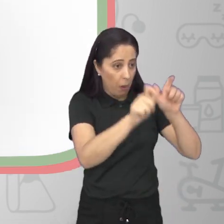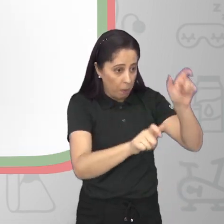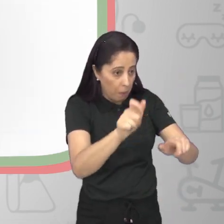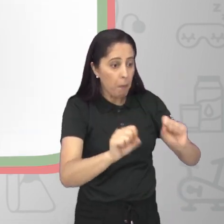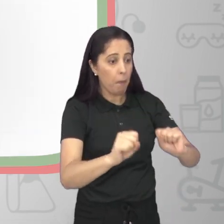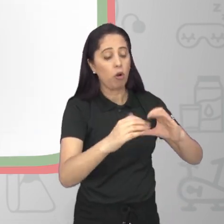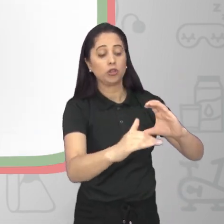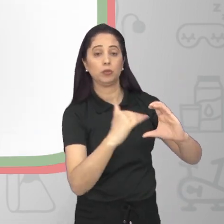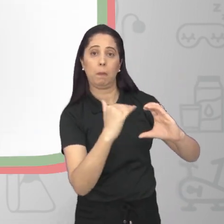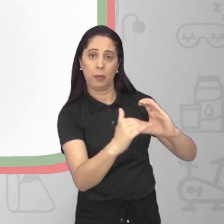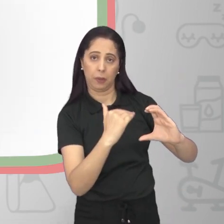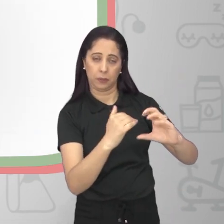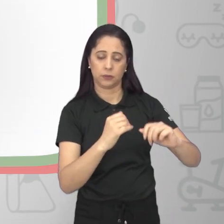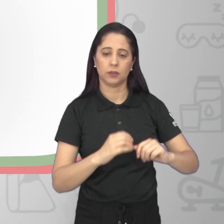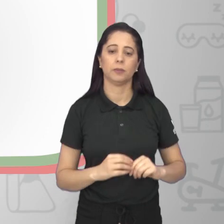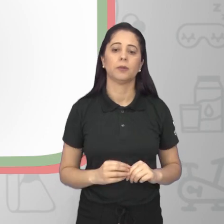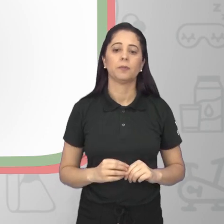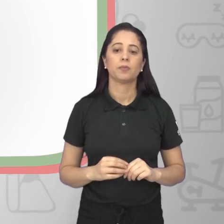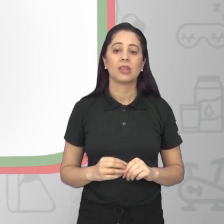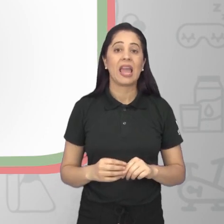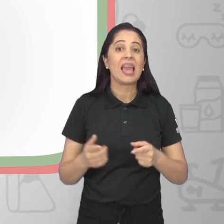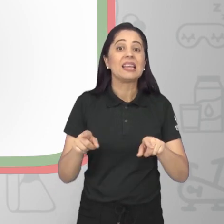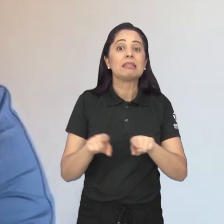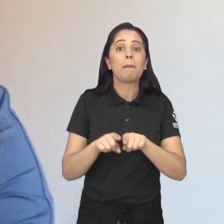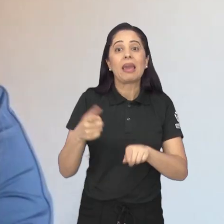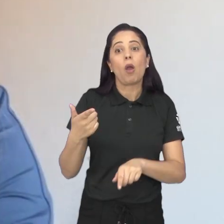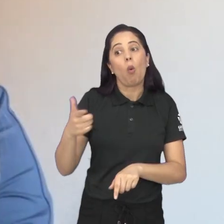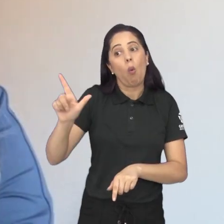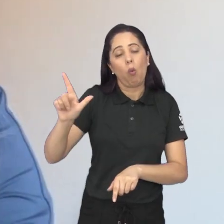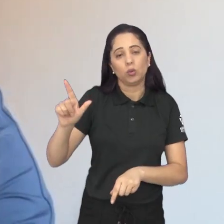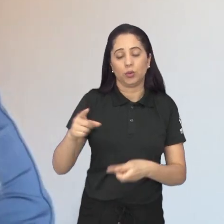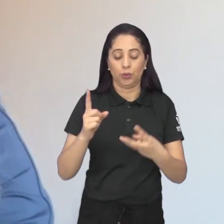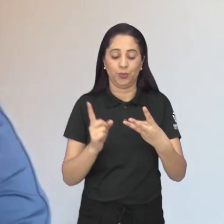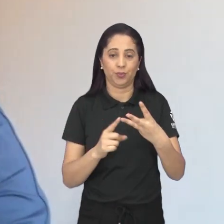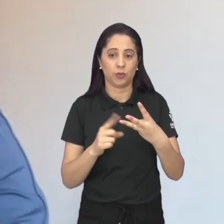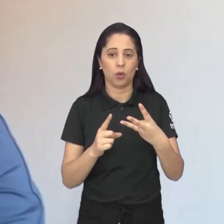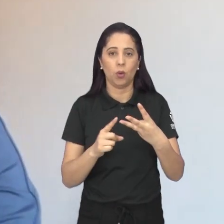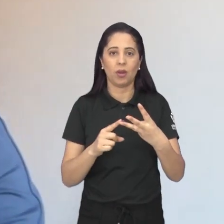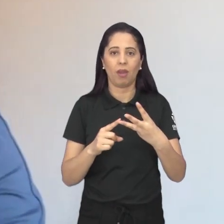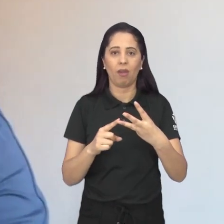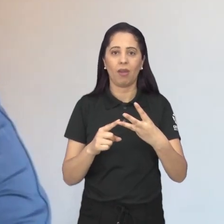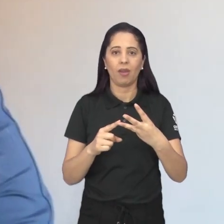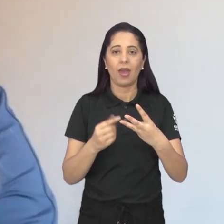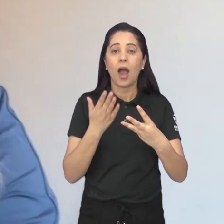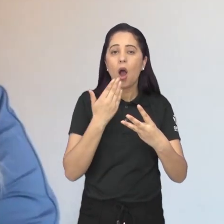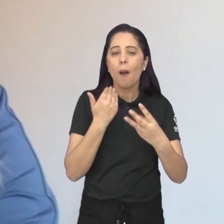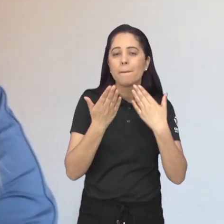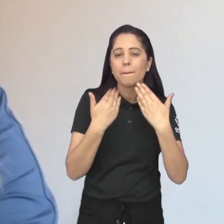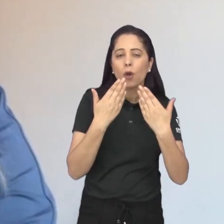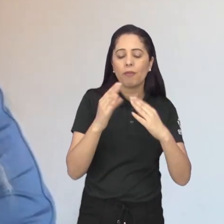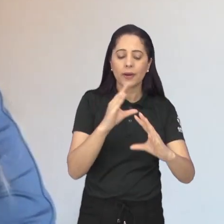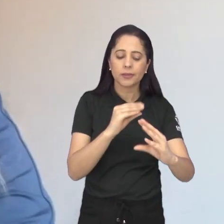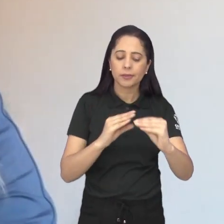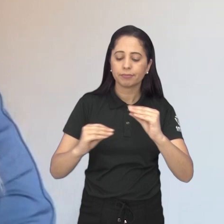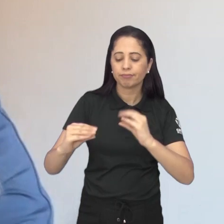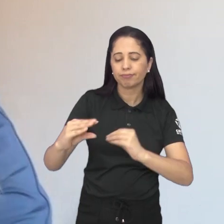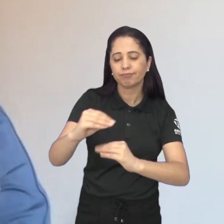pelo nosso Fale Conosco. E a gente também tem um outro serviço, Gi, que são as nossas rodas de